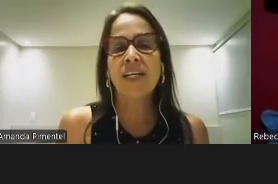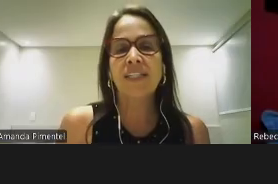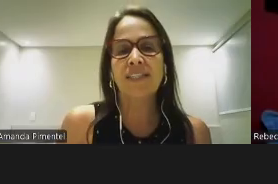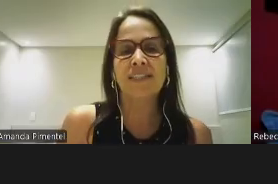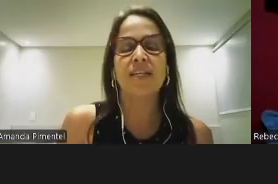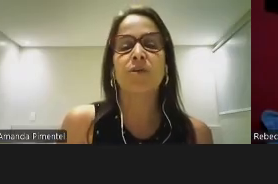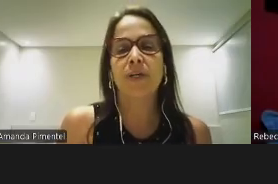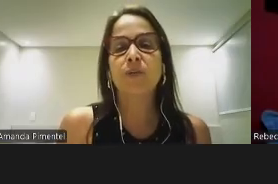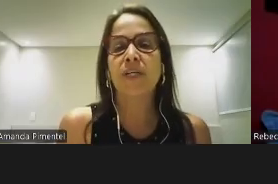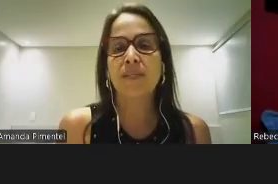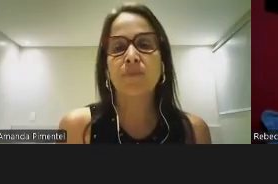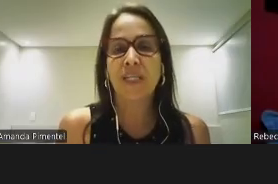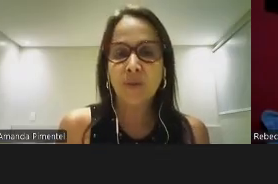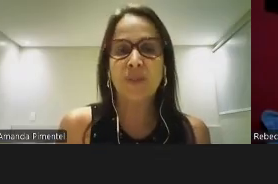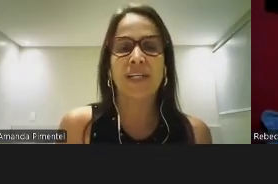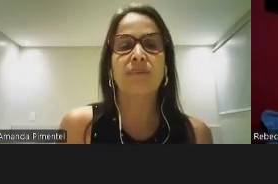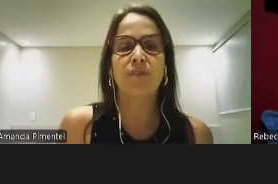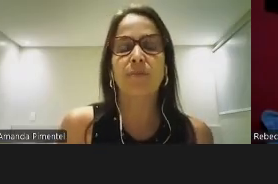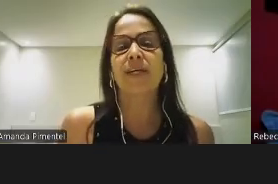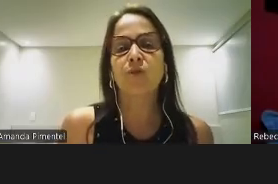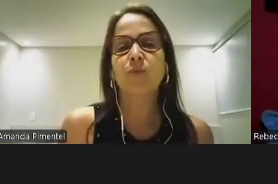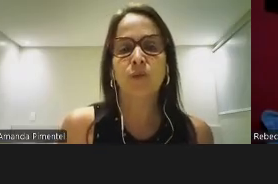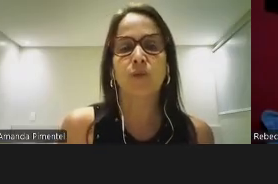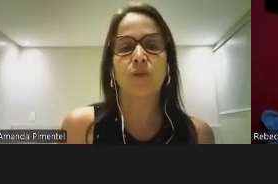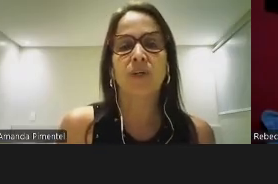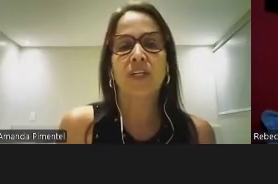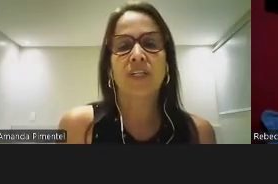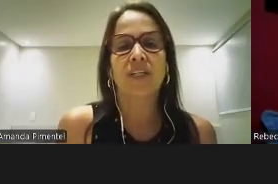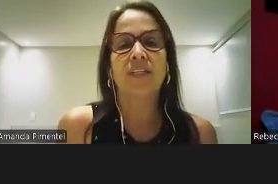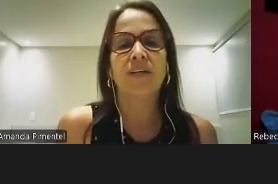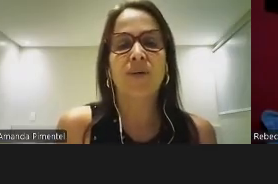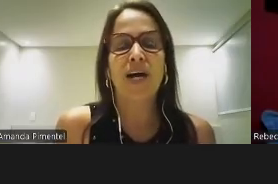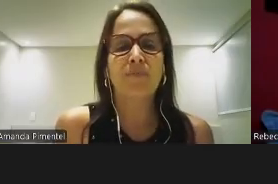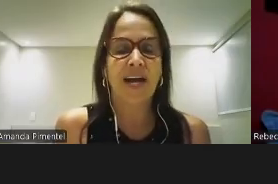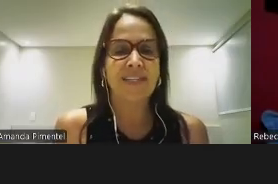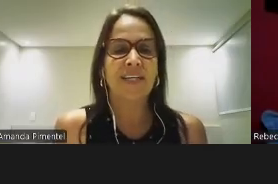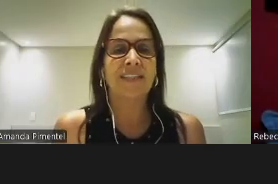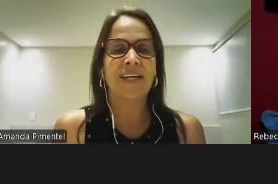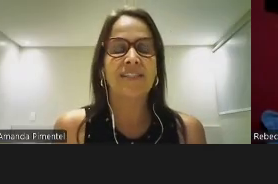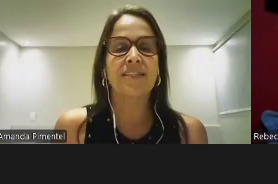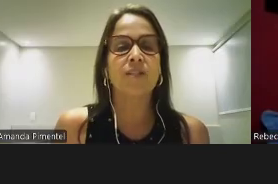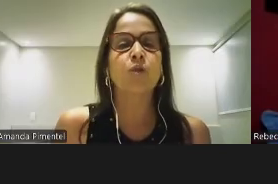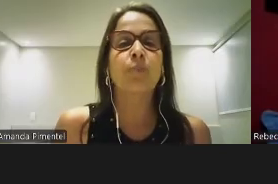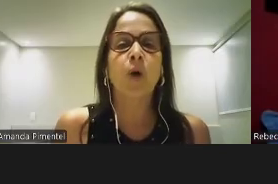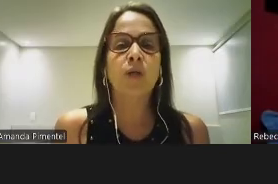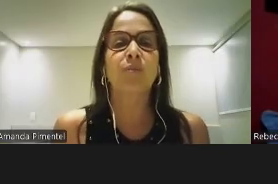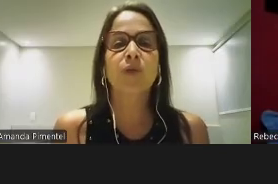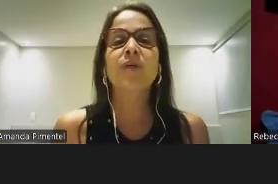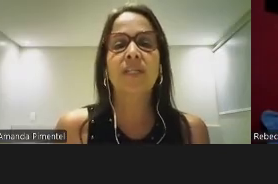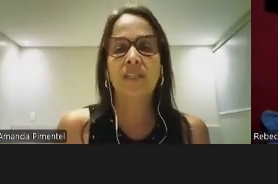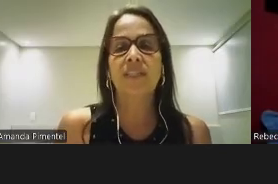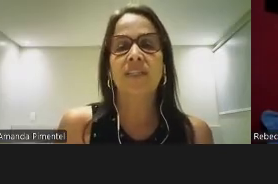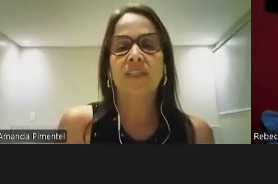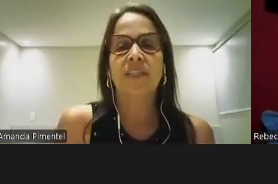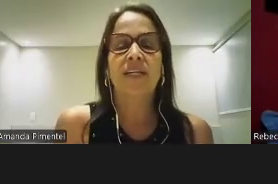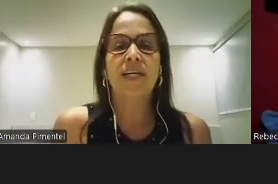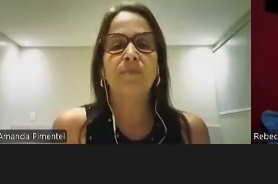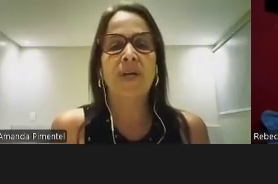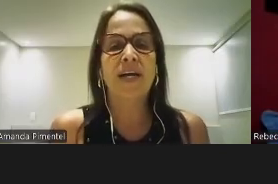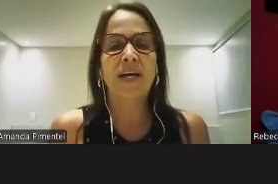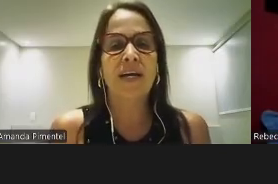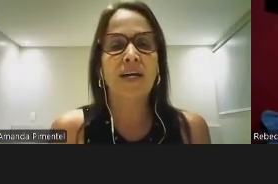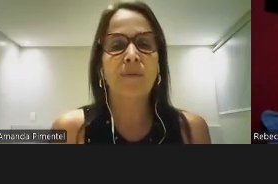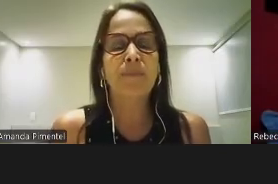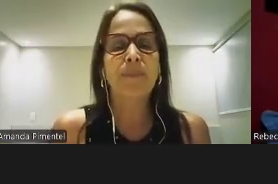uma desorganização e um adoecimento, né, da família como um todo. Então, a Abraz, ela traz esse suporte muito grande,